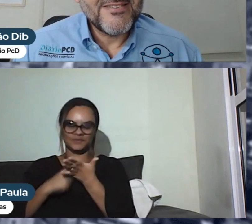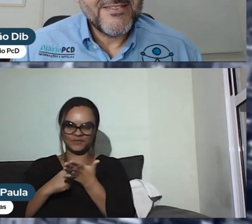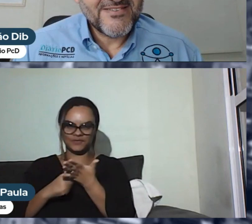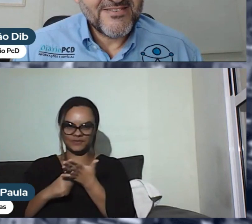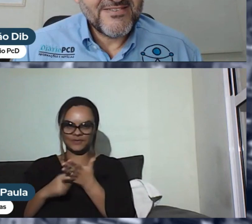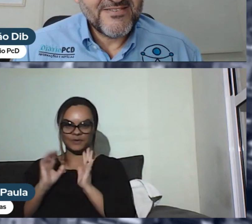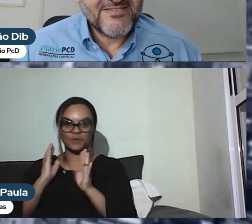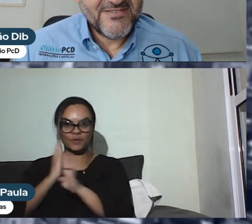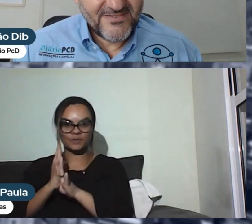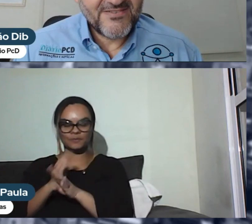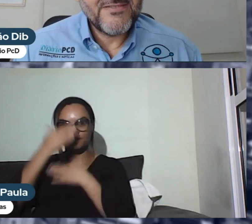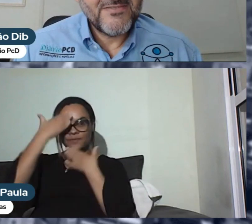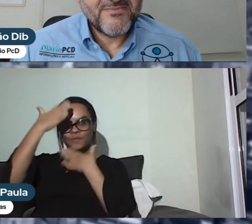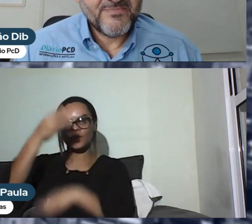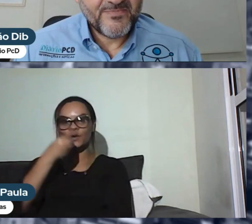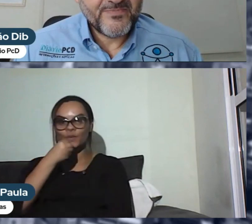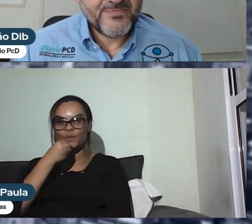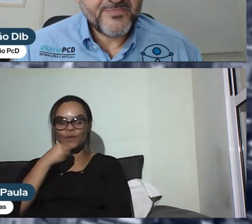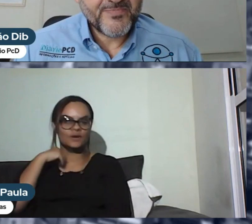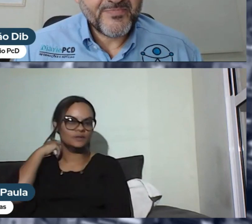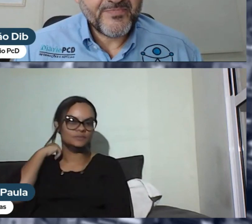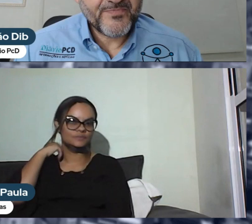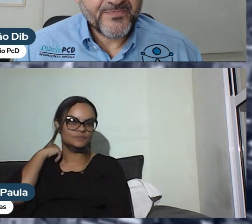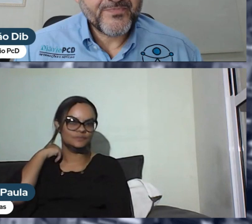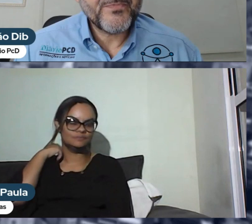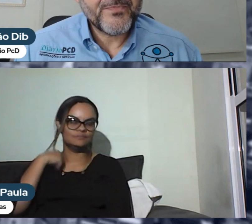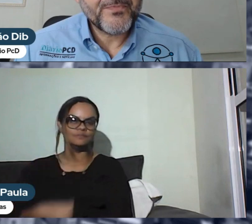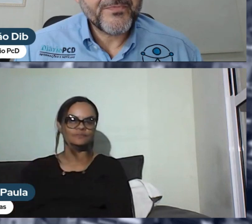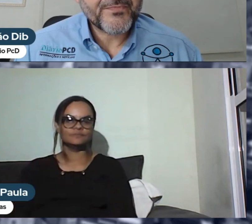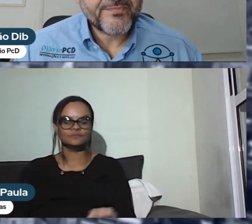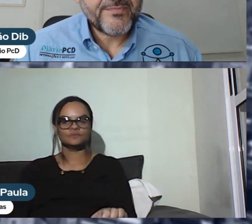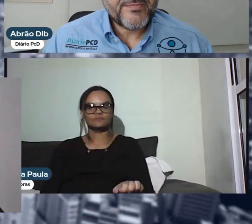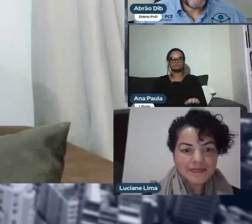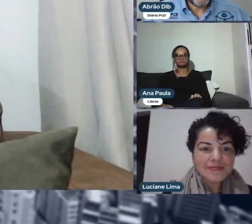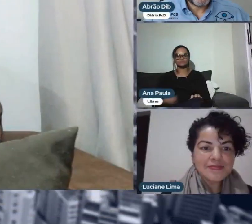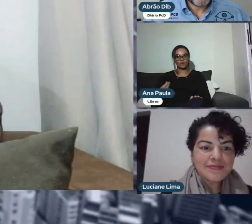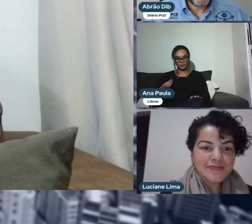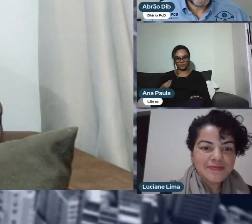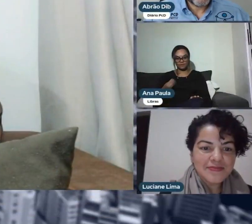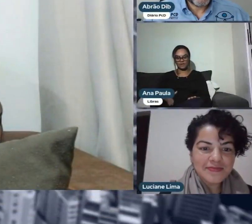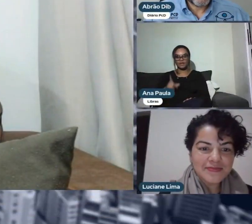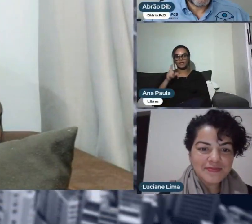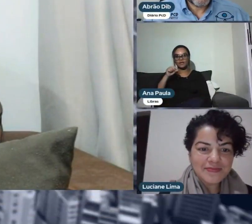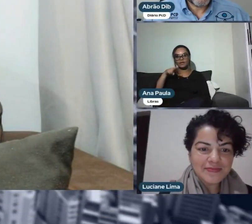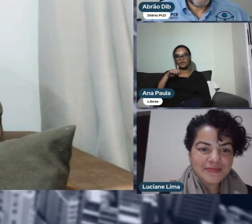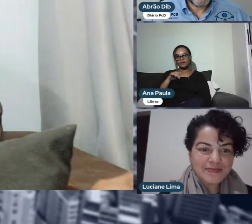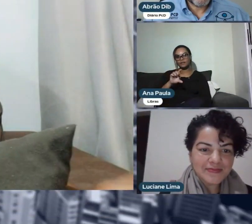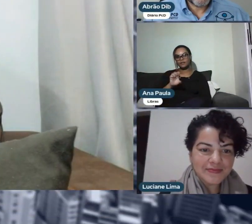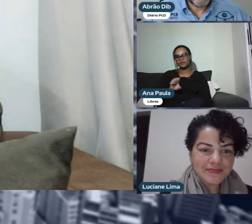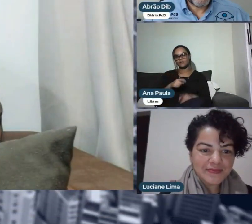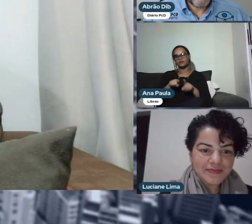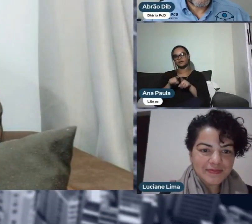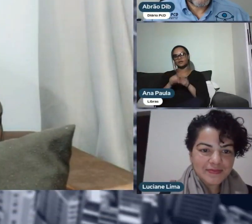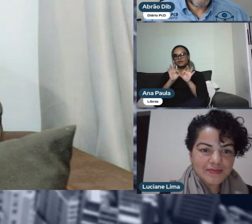agradecer aqui a oportunidade de estar falando sobre o meu caso, né? E sim, como a Luciane disse, uma